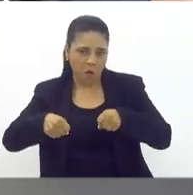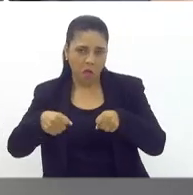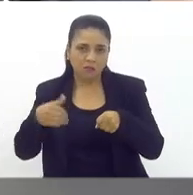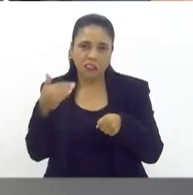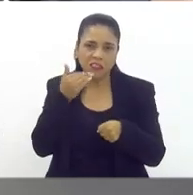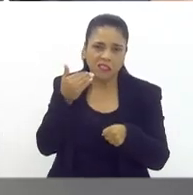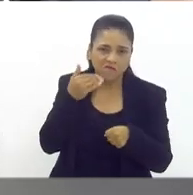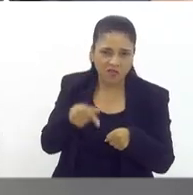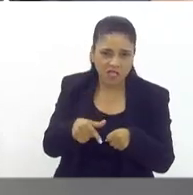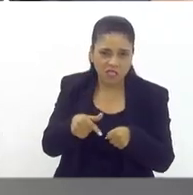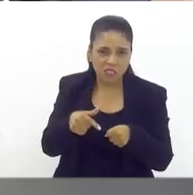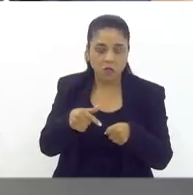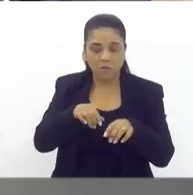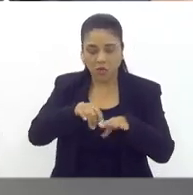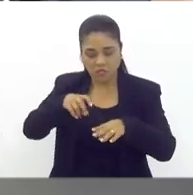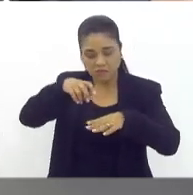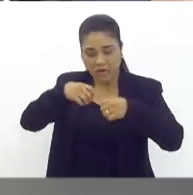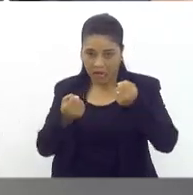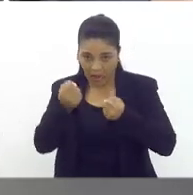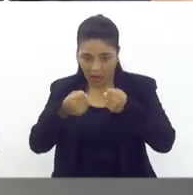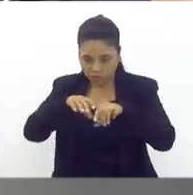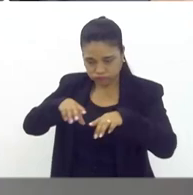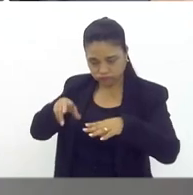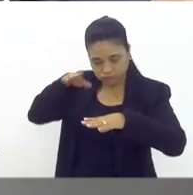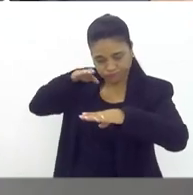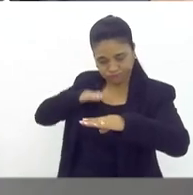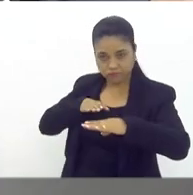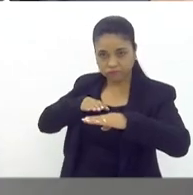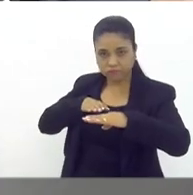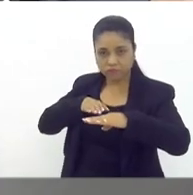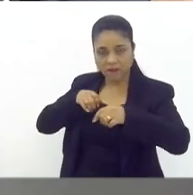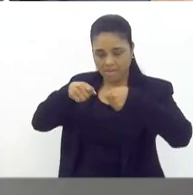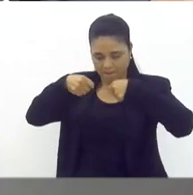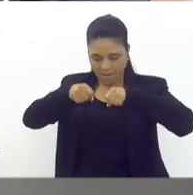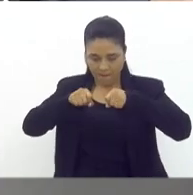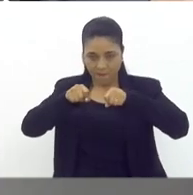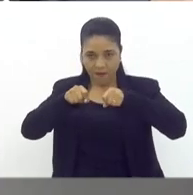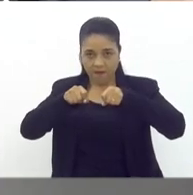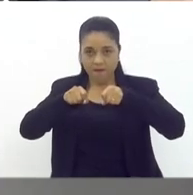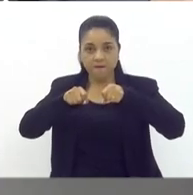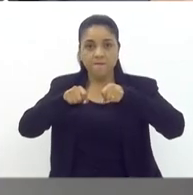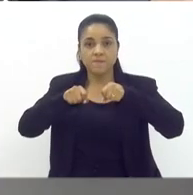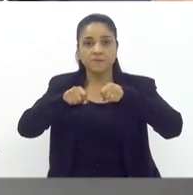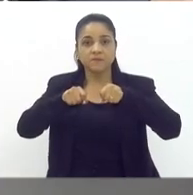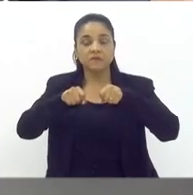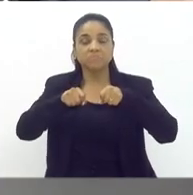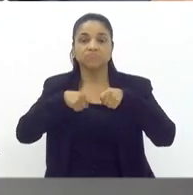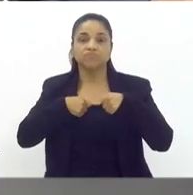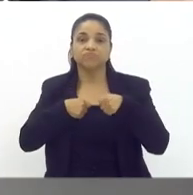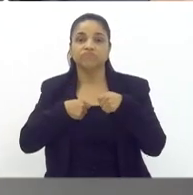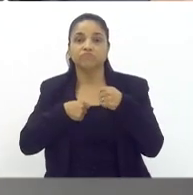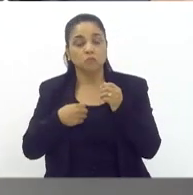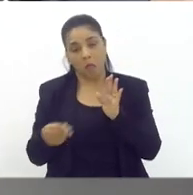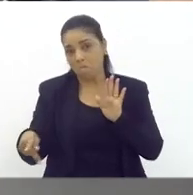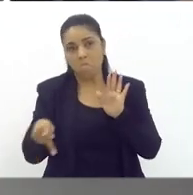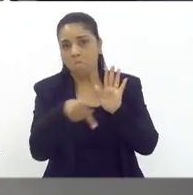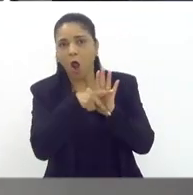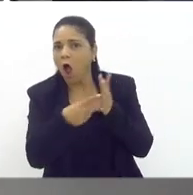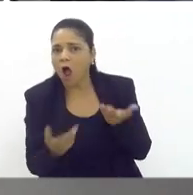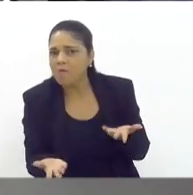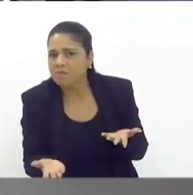mecânico eles põem em cima e vem em cima irregular em cima de um transporte que não é apropriado